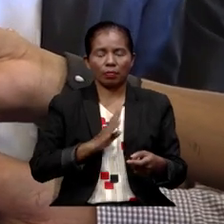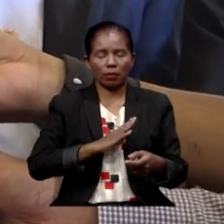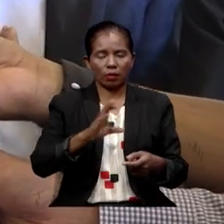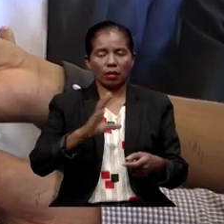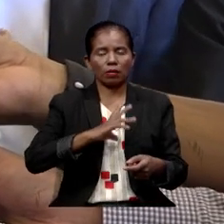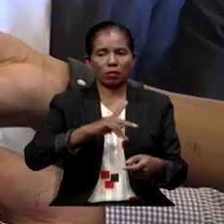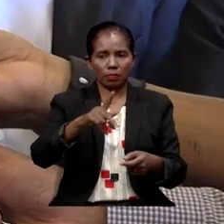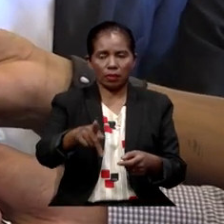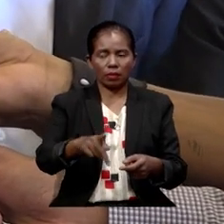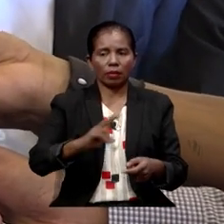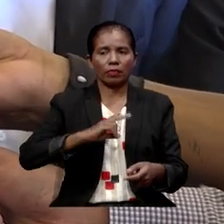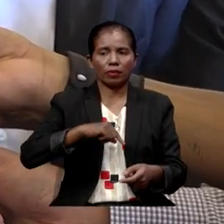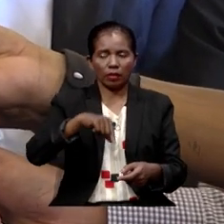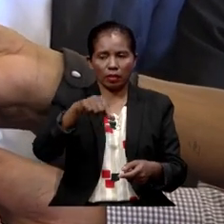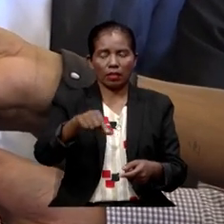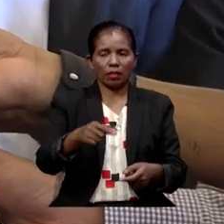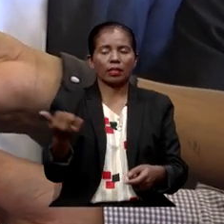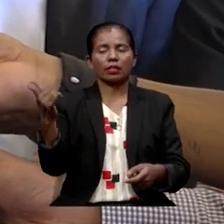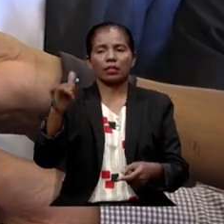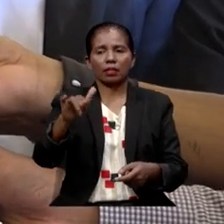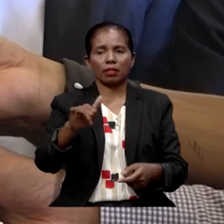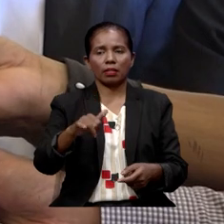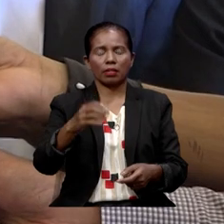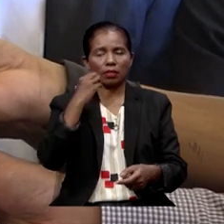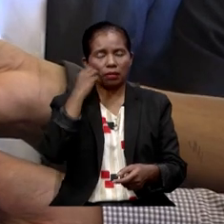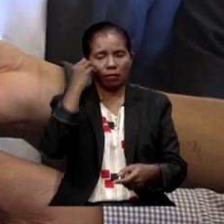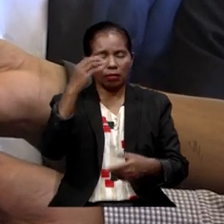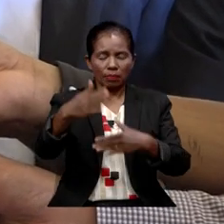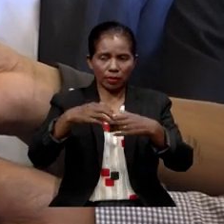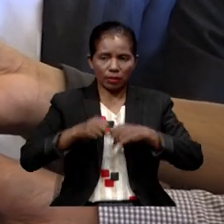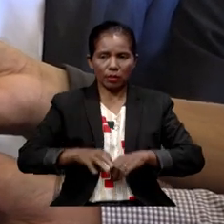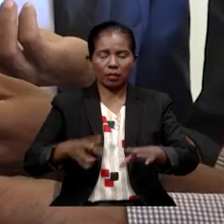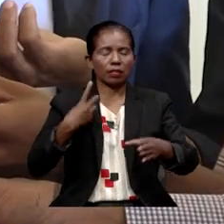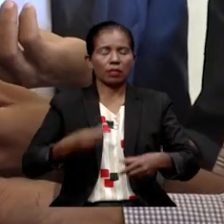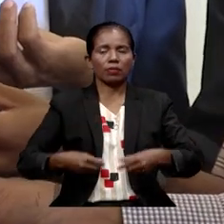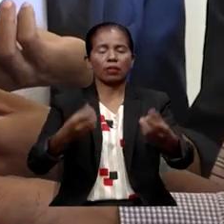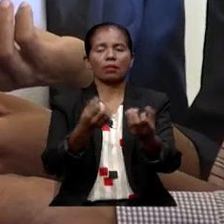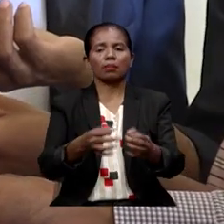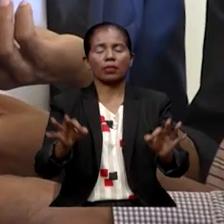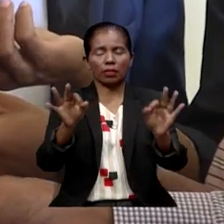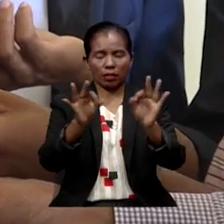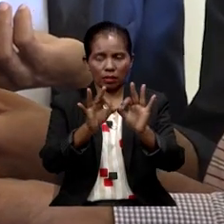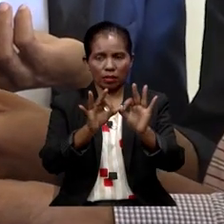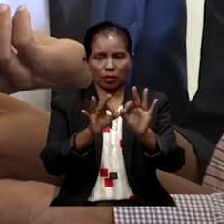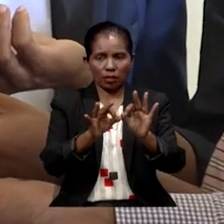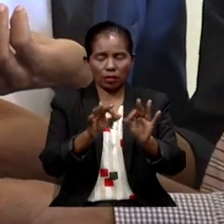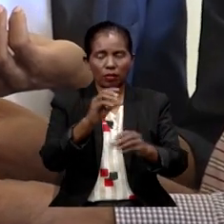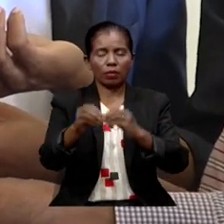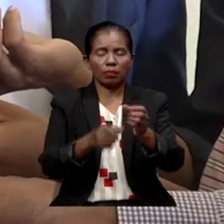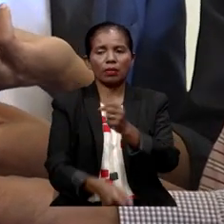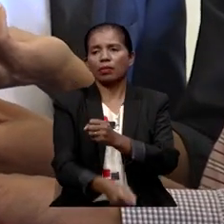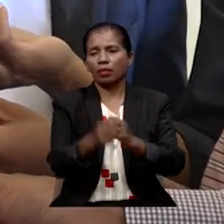ne vikeke ba sirne be hela basic tasi mak ita se fo prioridade. A área pesca, o balão